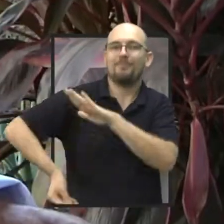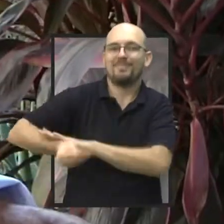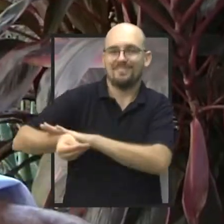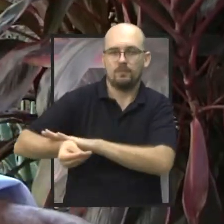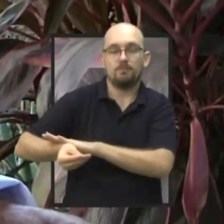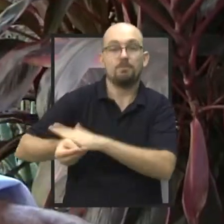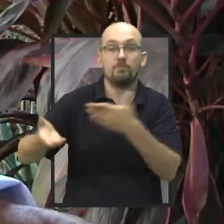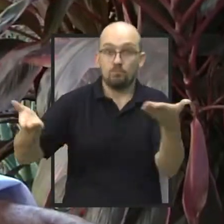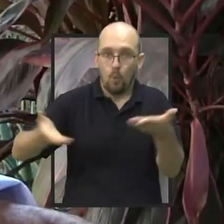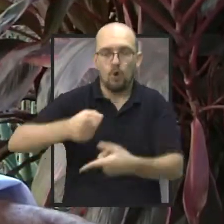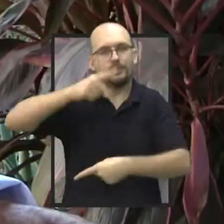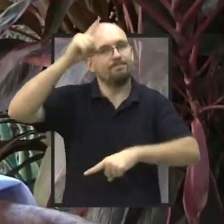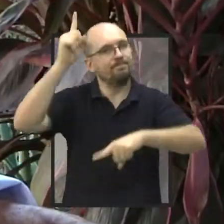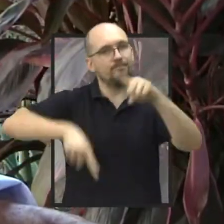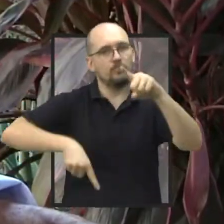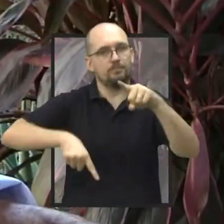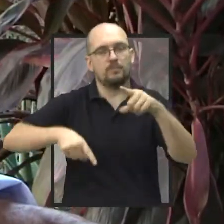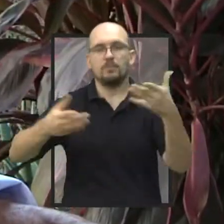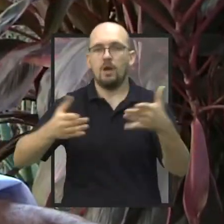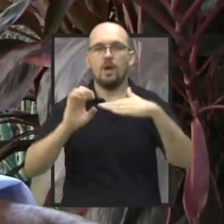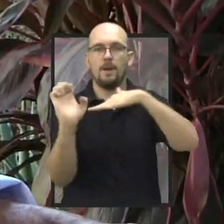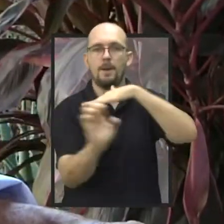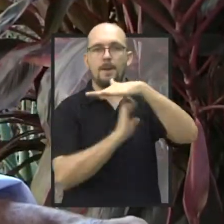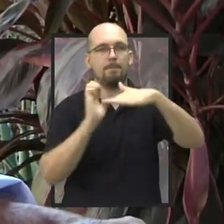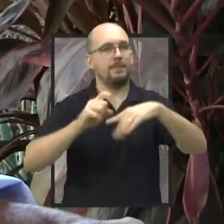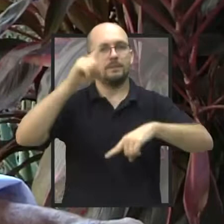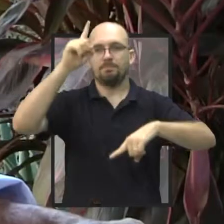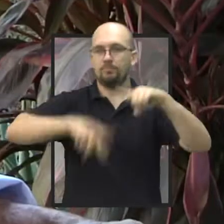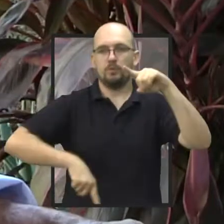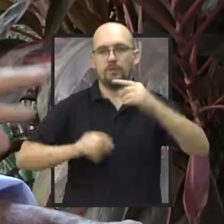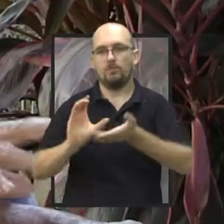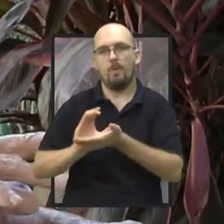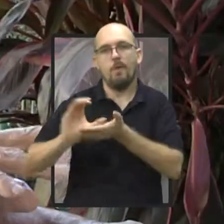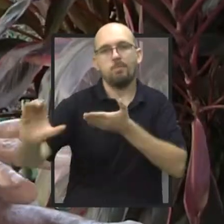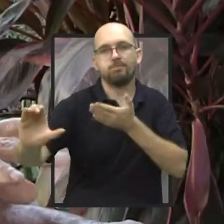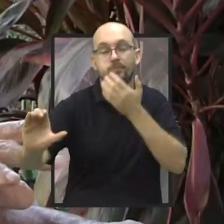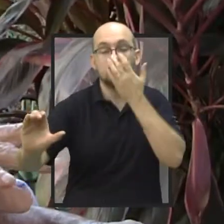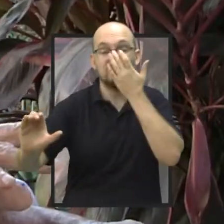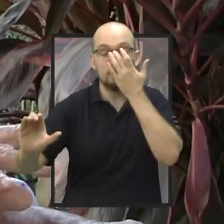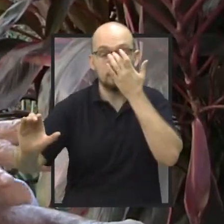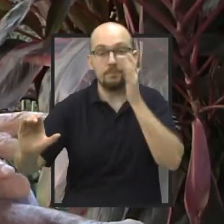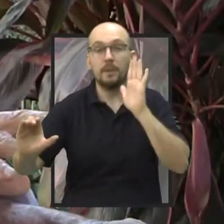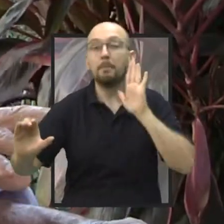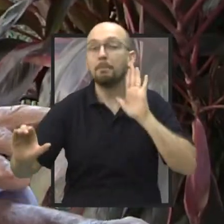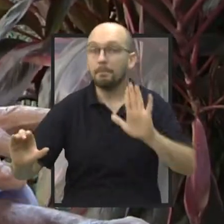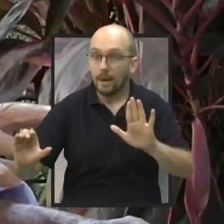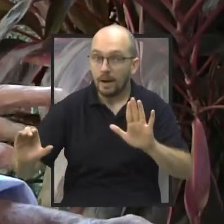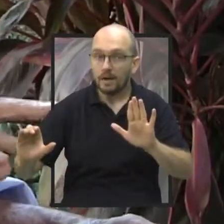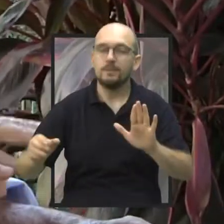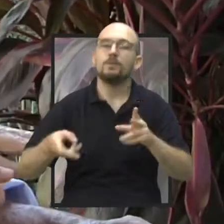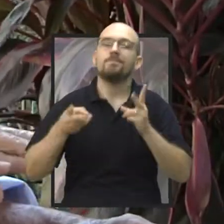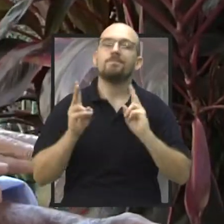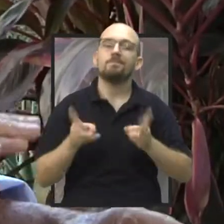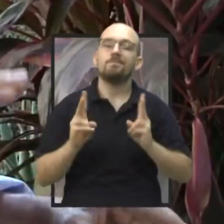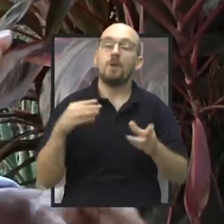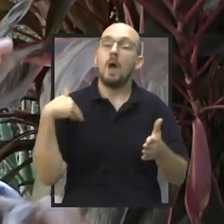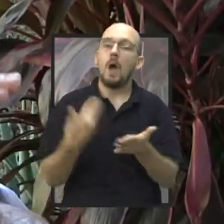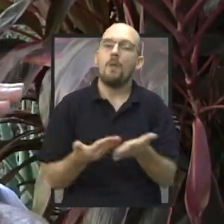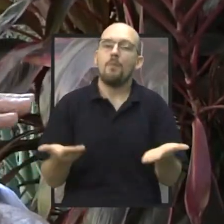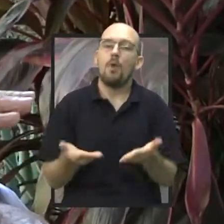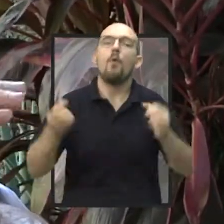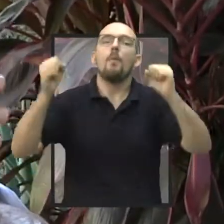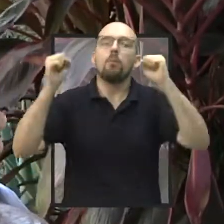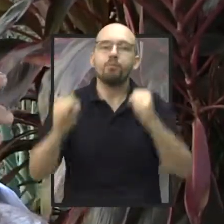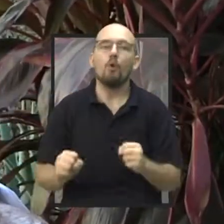proibiram as empresas de financiarem. Só que o financiamento pode ser, até hoje, ele